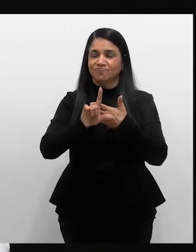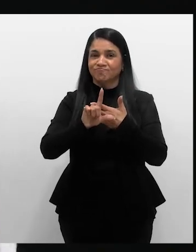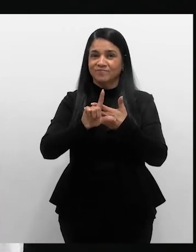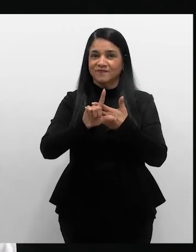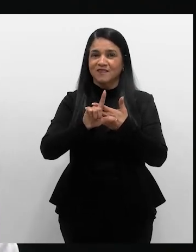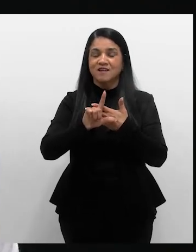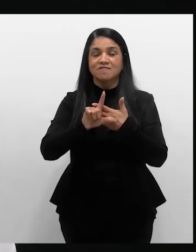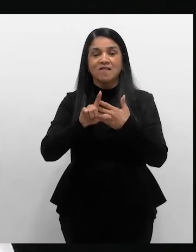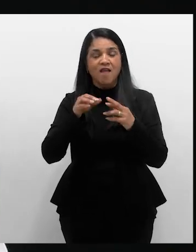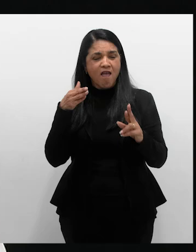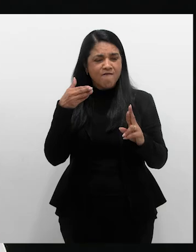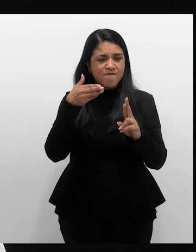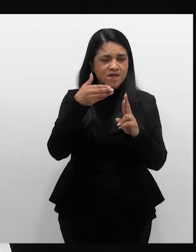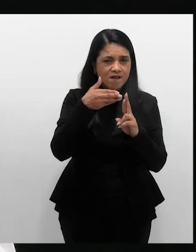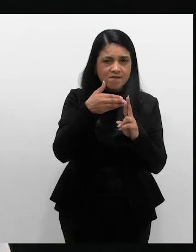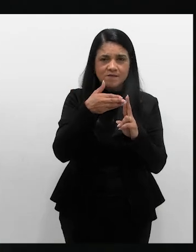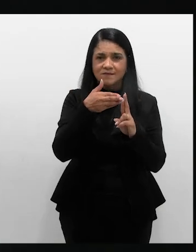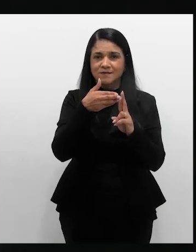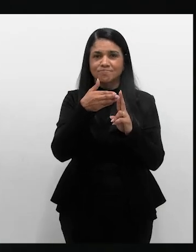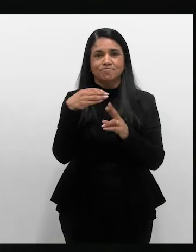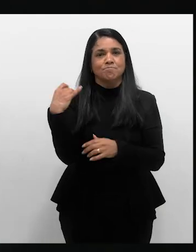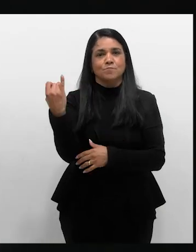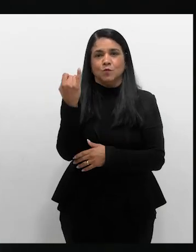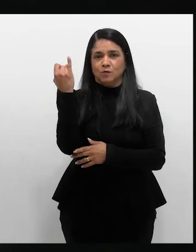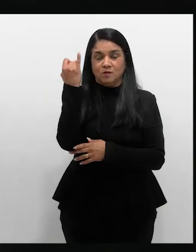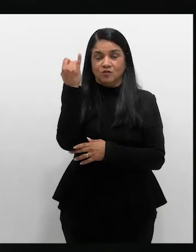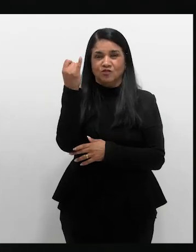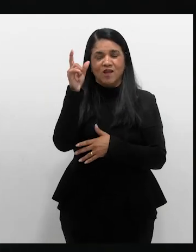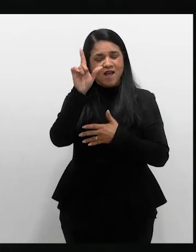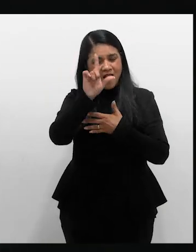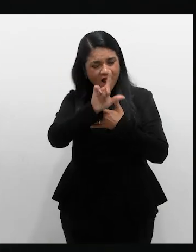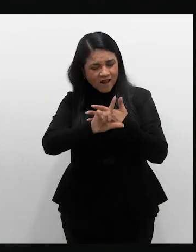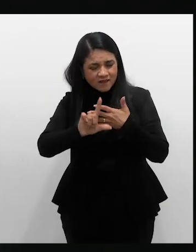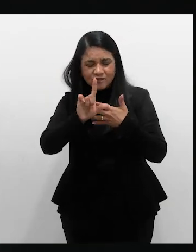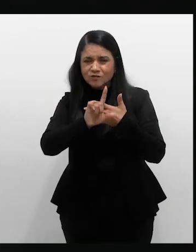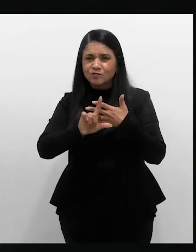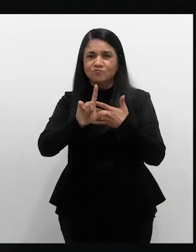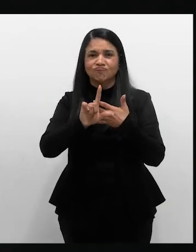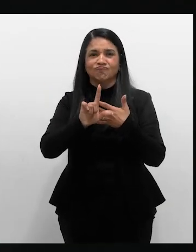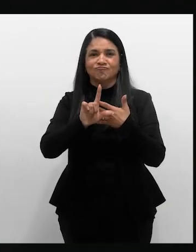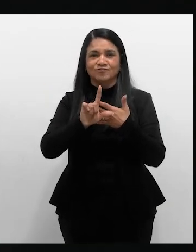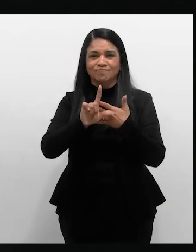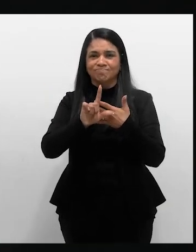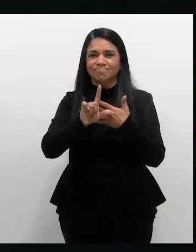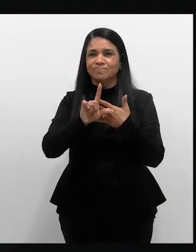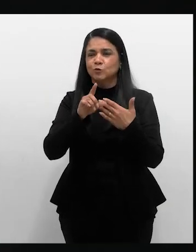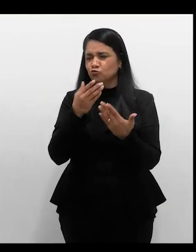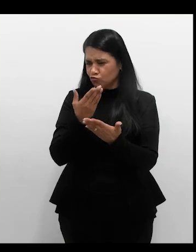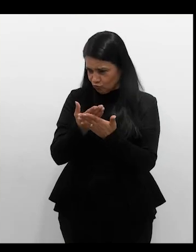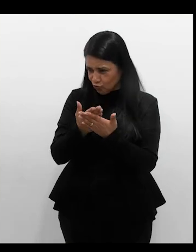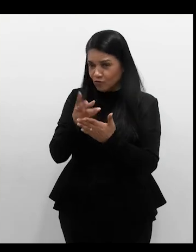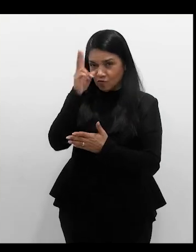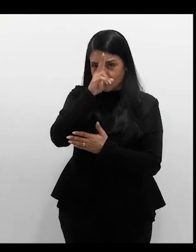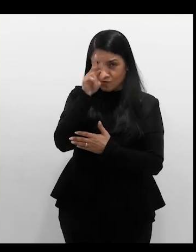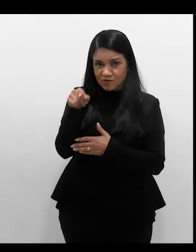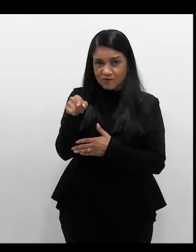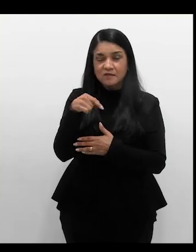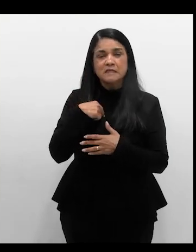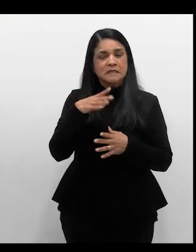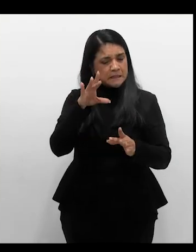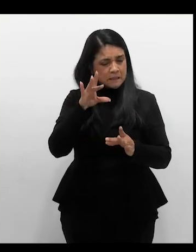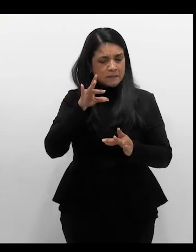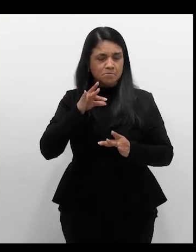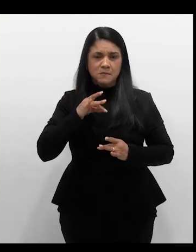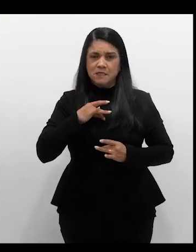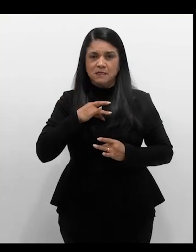de assistir, além de referências, todas elas muito importantes, mas a literatura é muito. E ela fez parte da tua história, não foi? Nossa, o tempo inteiro